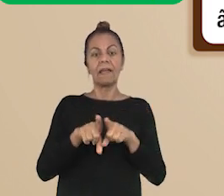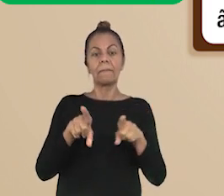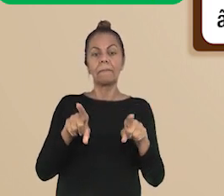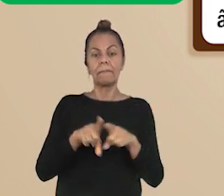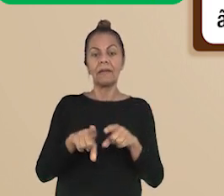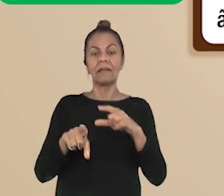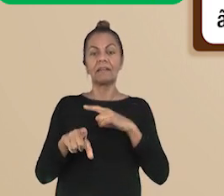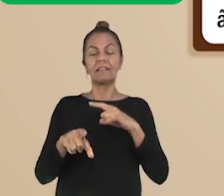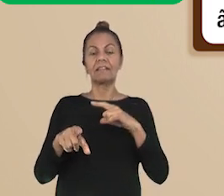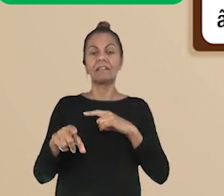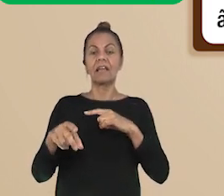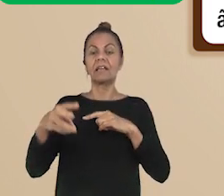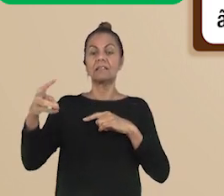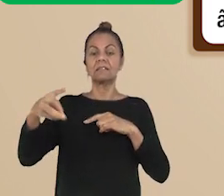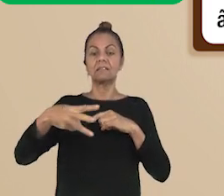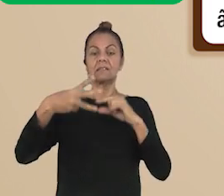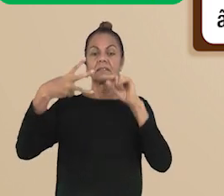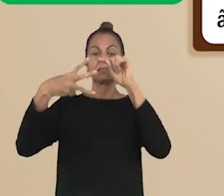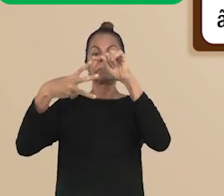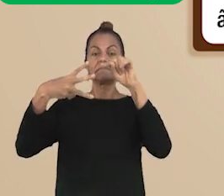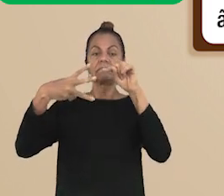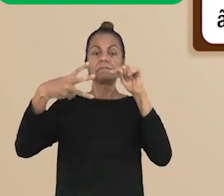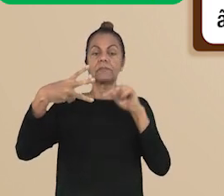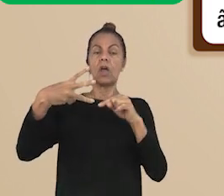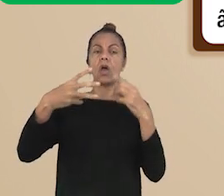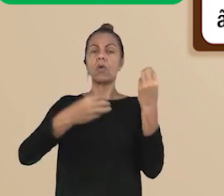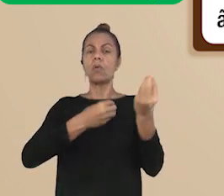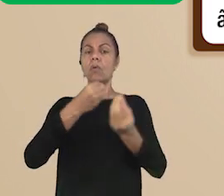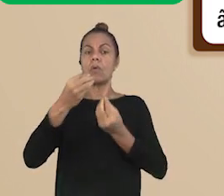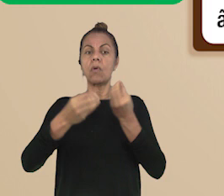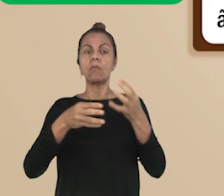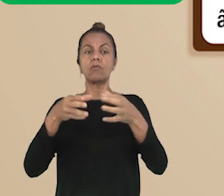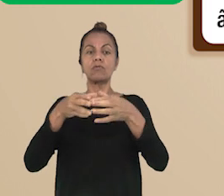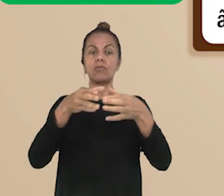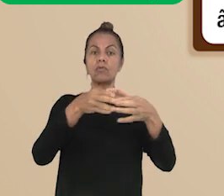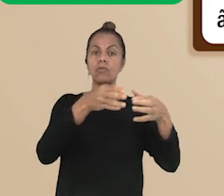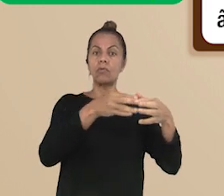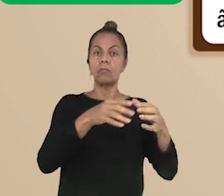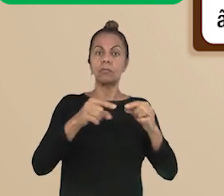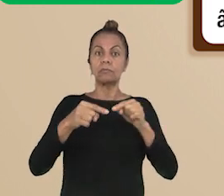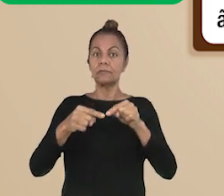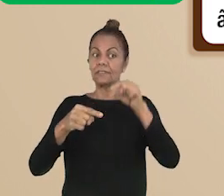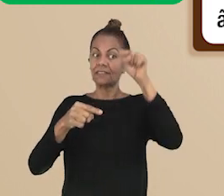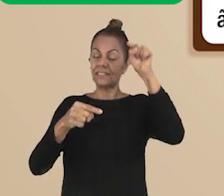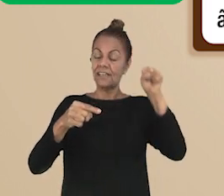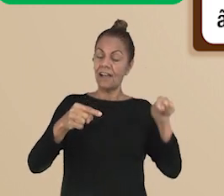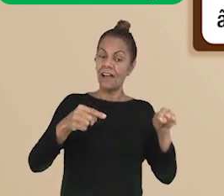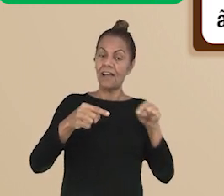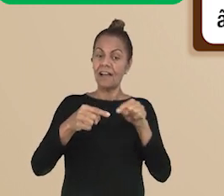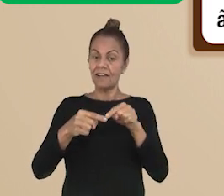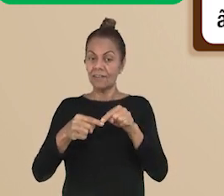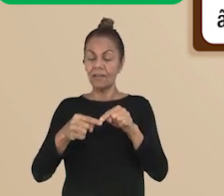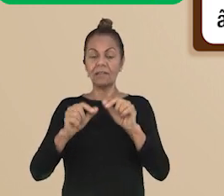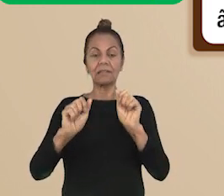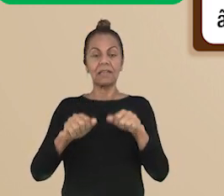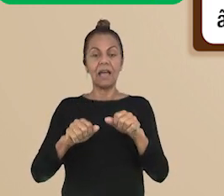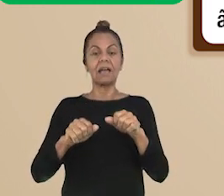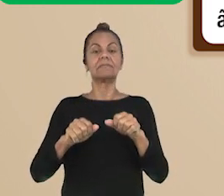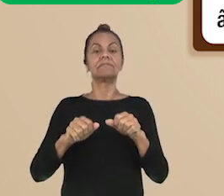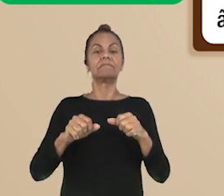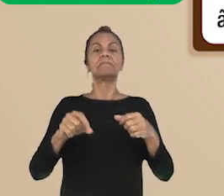e de giro. Existem 3 diferentes formas de classificar os triângulos, de acordo com os seus